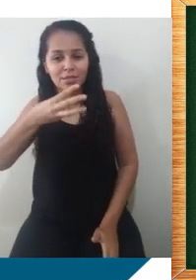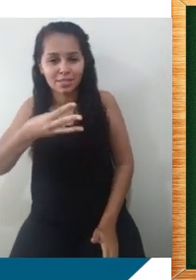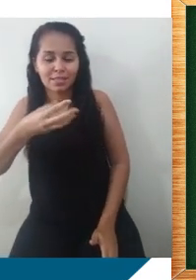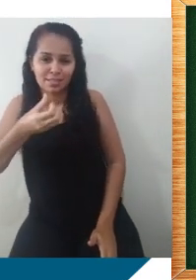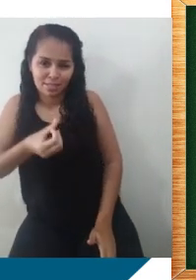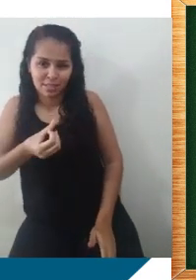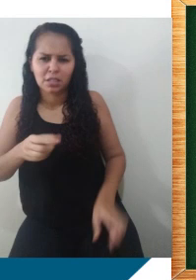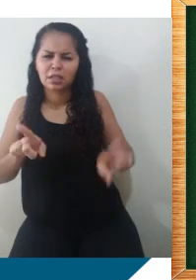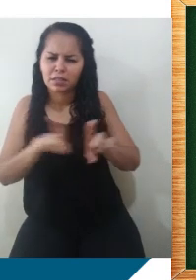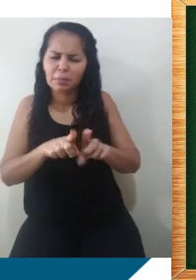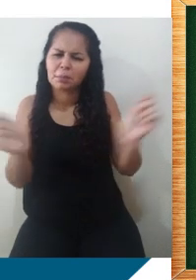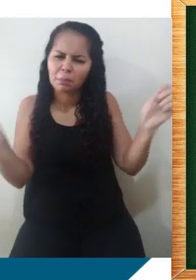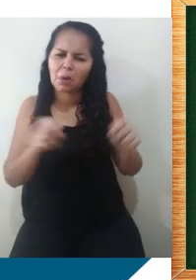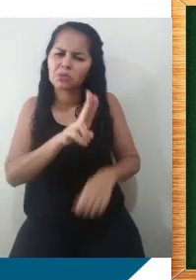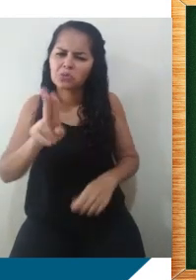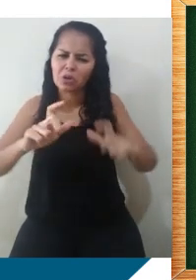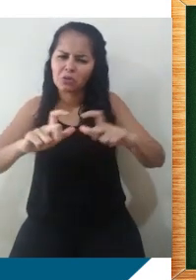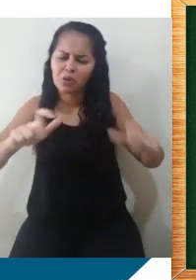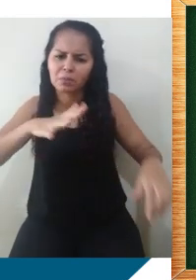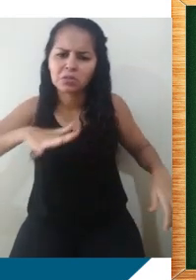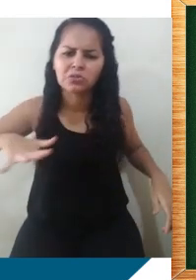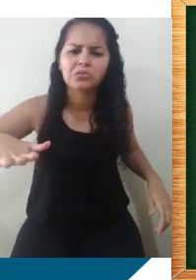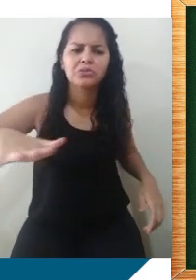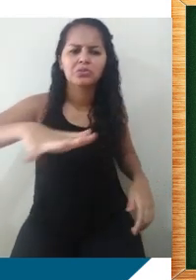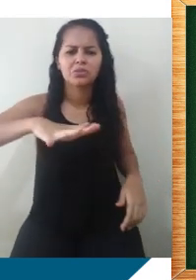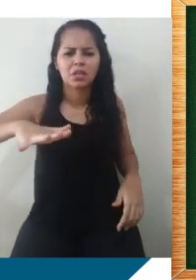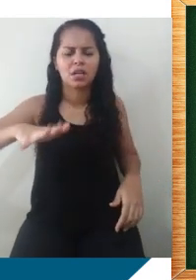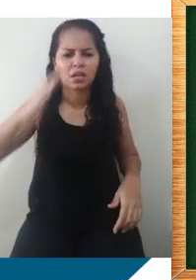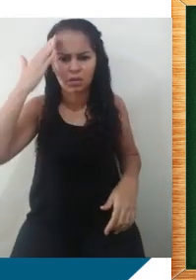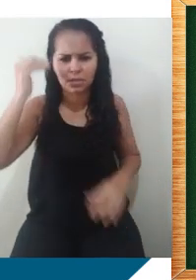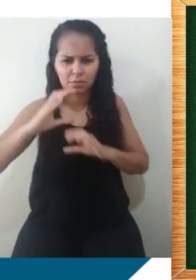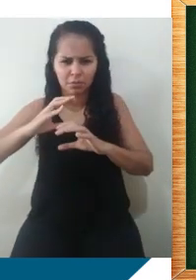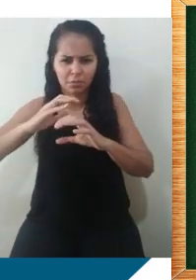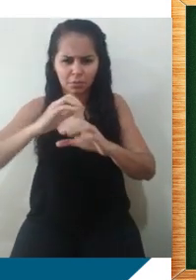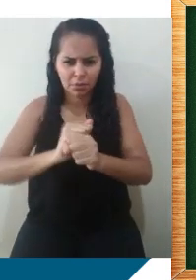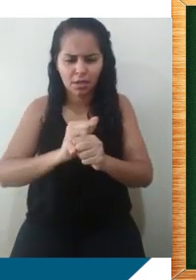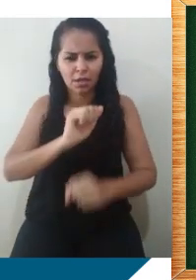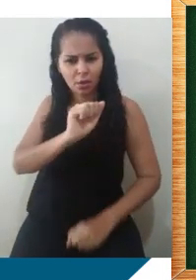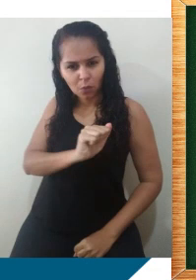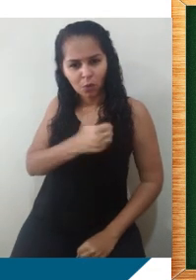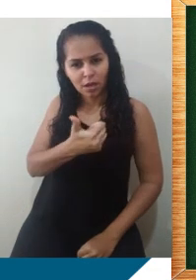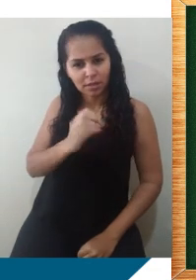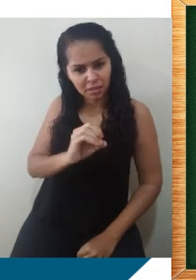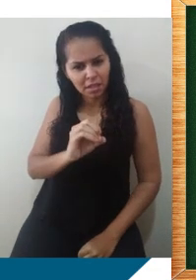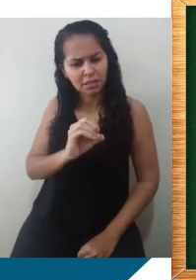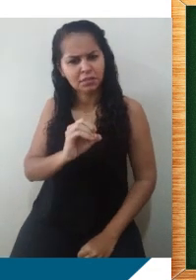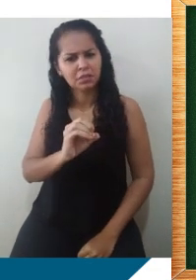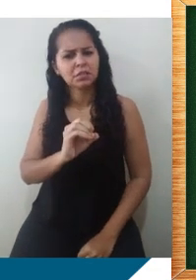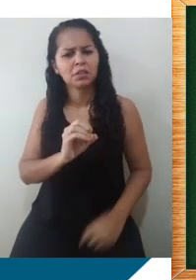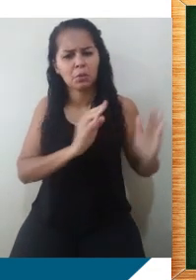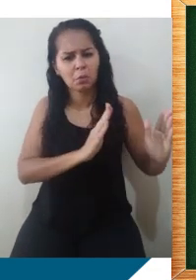A10, onde iríamos da quarta posição para a décima posição. Sendo assim, utilizando